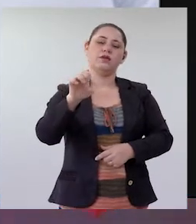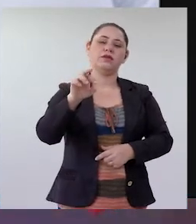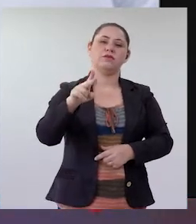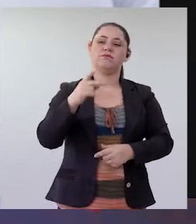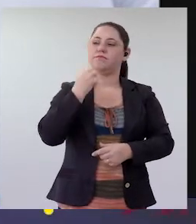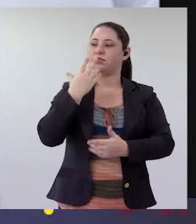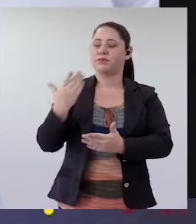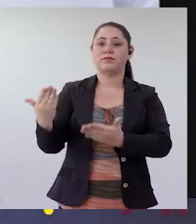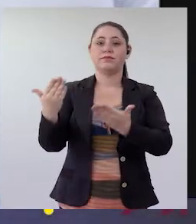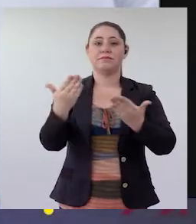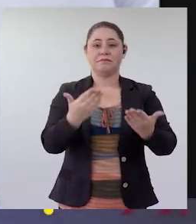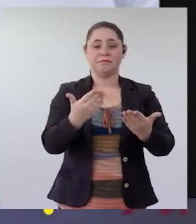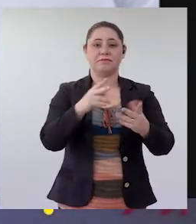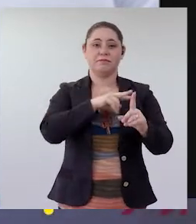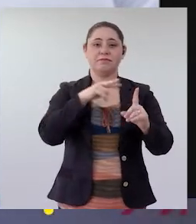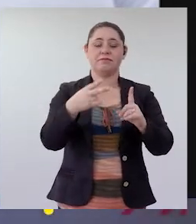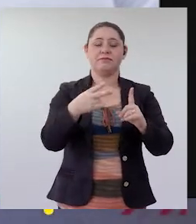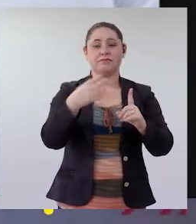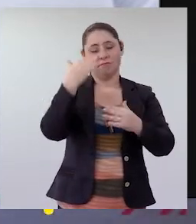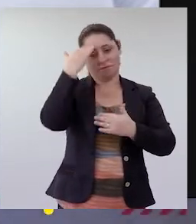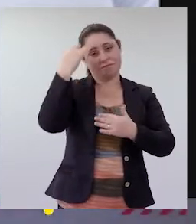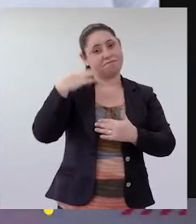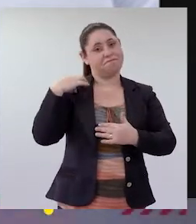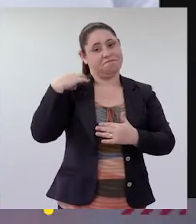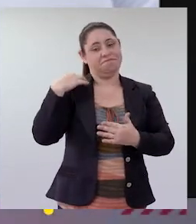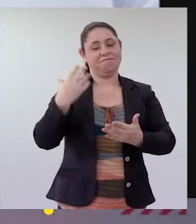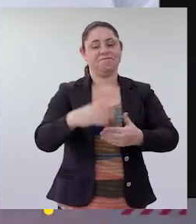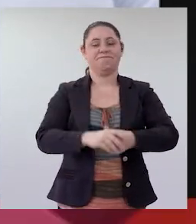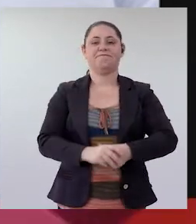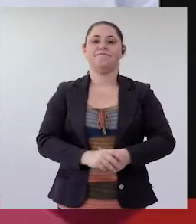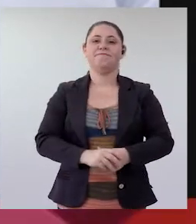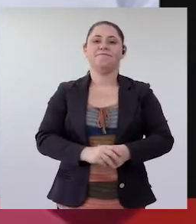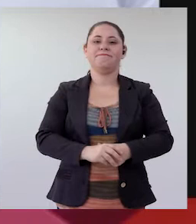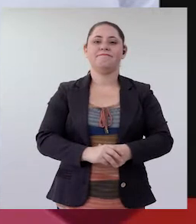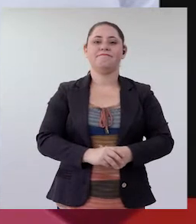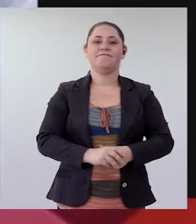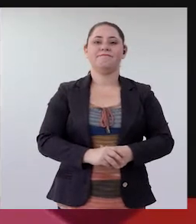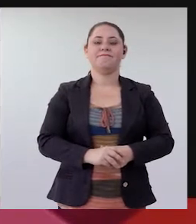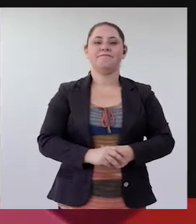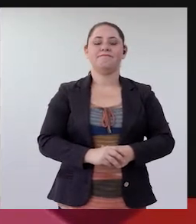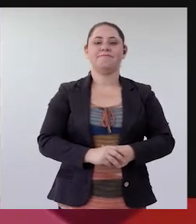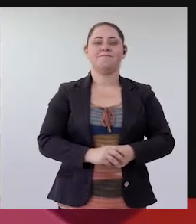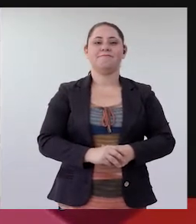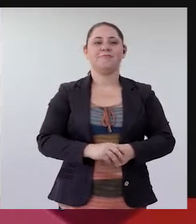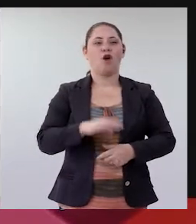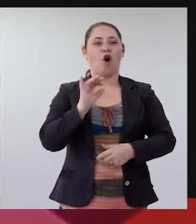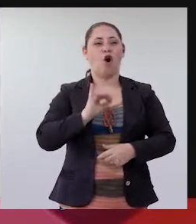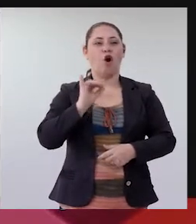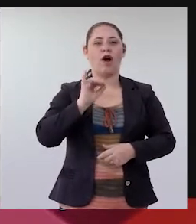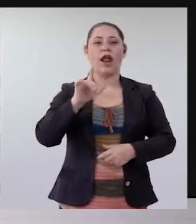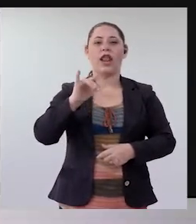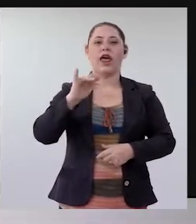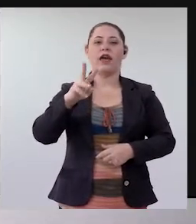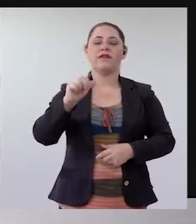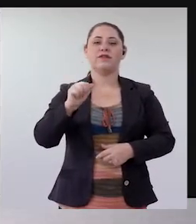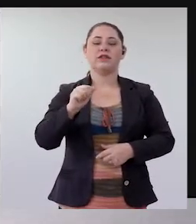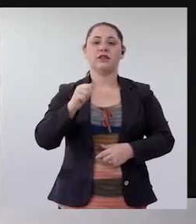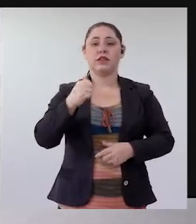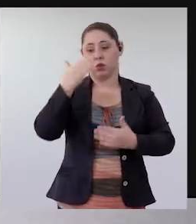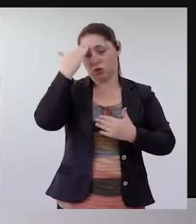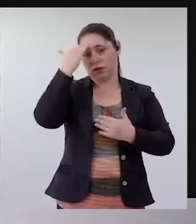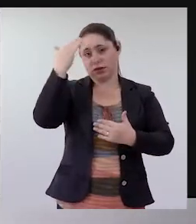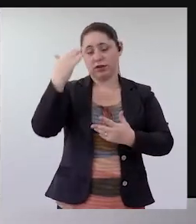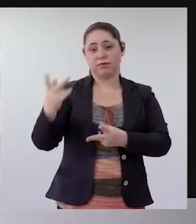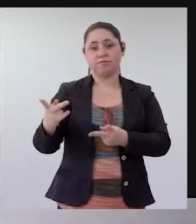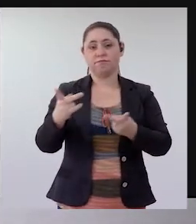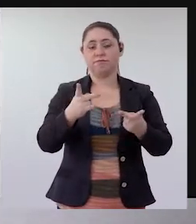bem-vindo à Perspectiva e obrigada pela disponibilidade. Oi, Lívia, é um prazer estar aqui, eu que agradeço pelo